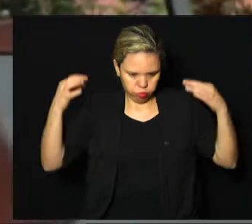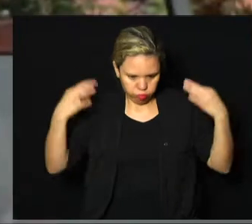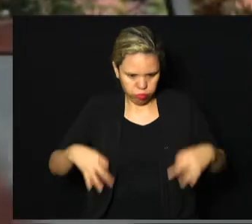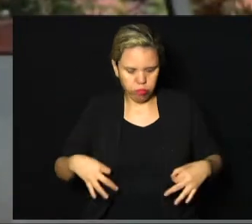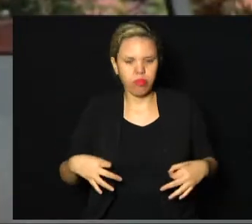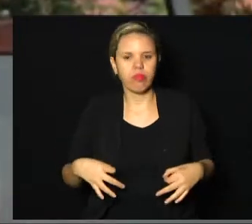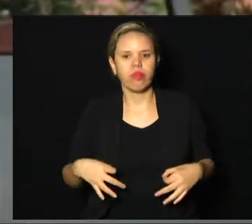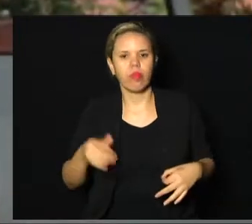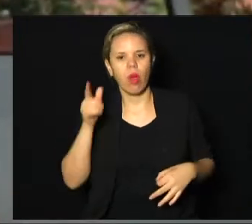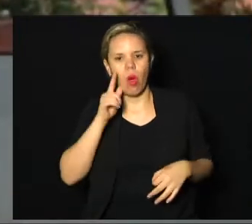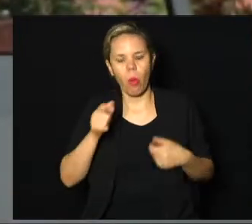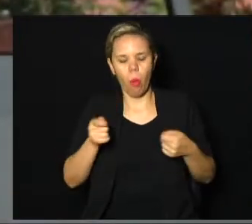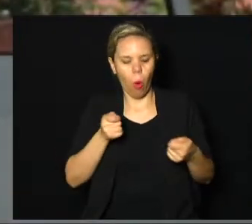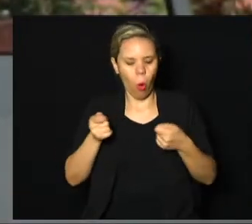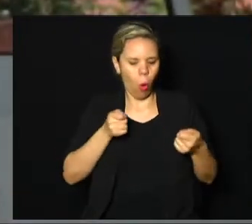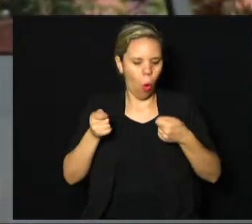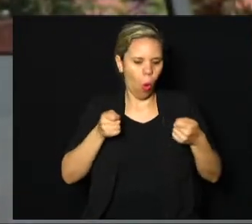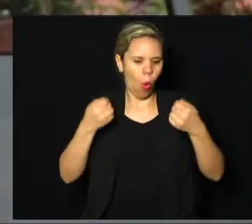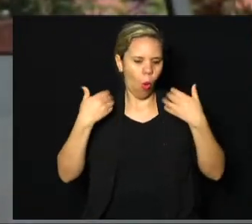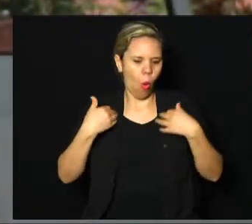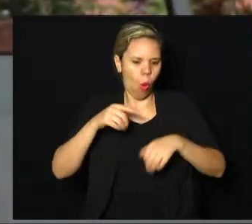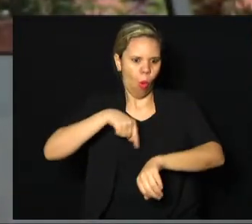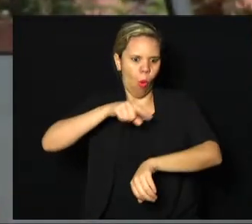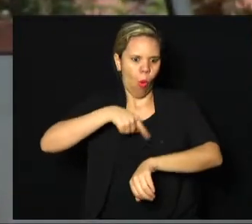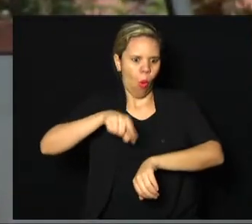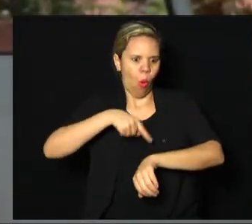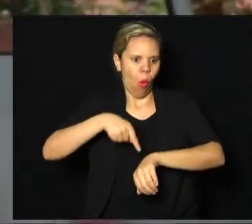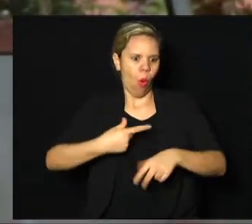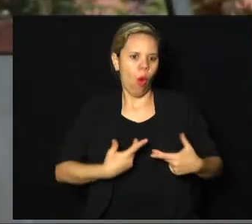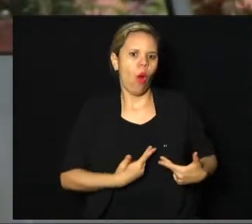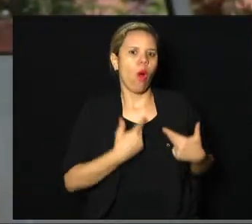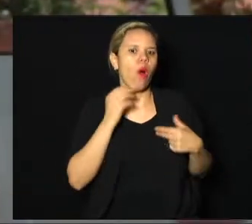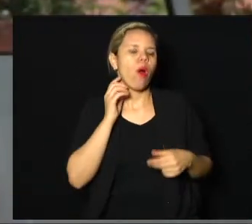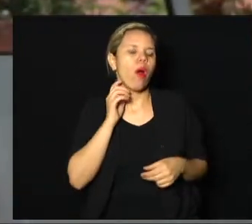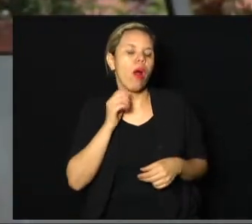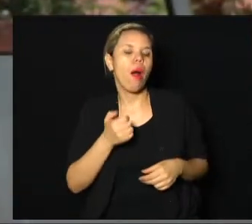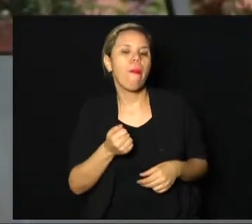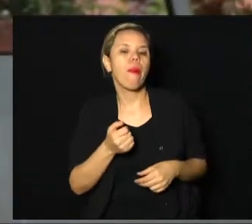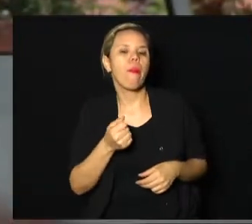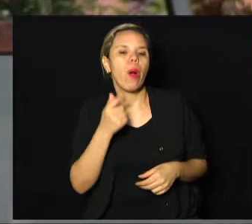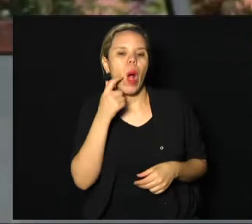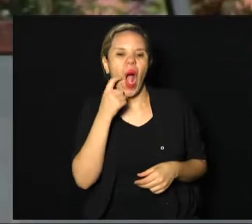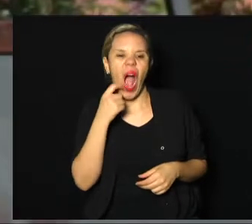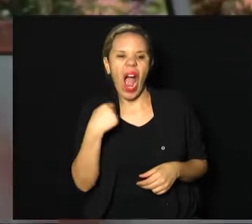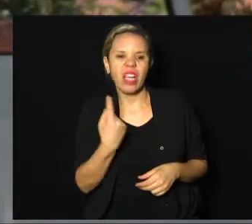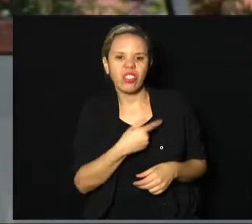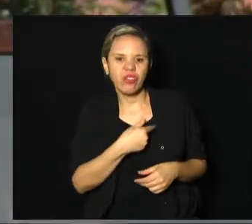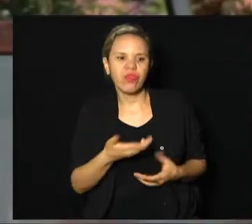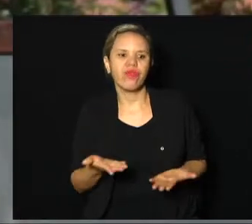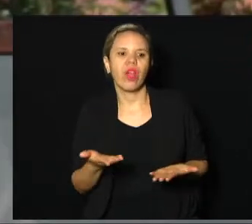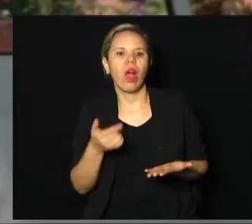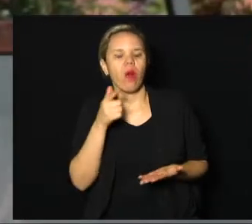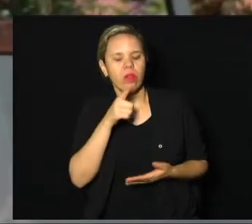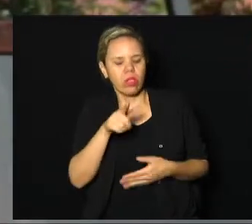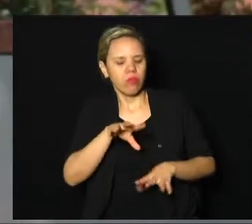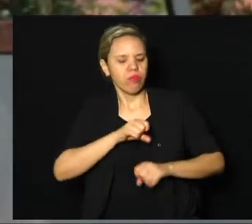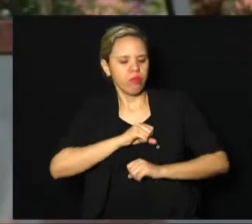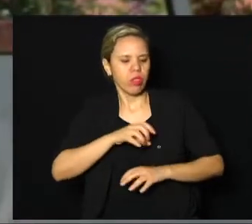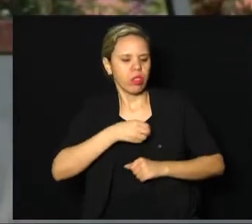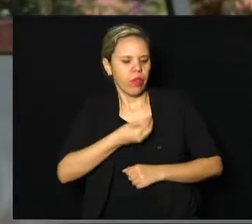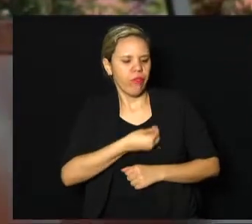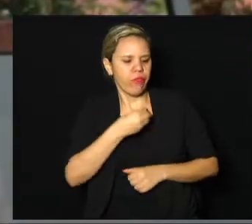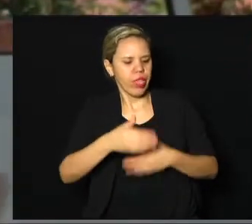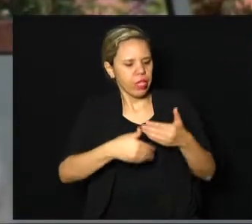para estabilizar o meu corpo durante aquelas horas de cirurgia? E aos poucos, na medida em que a gente vai levando isso para a nossa rotina, a gente